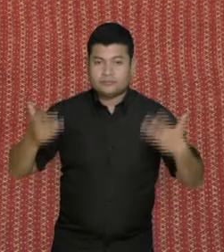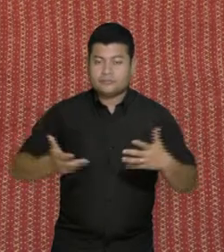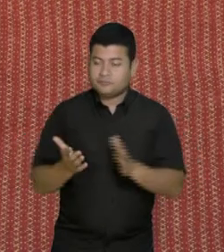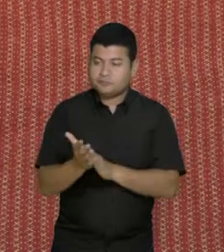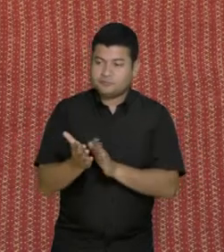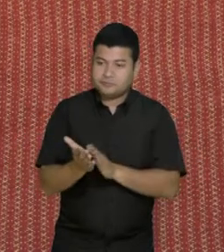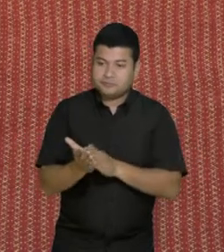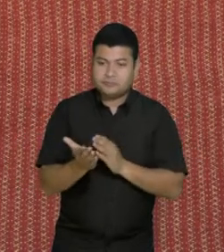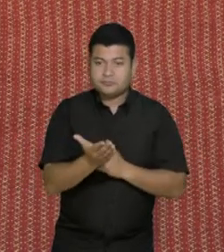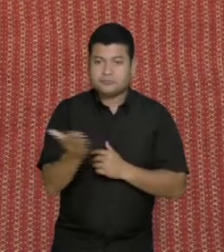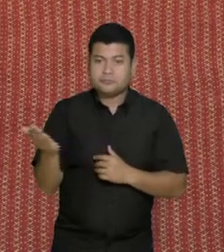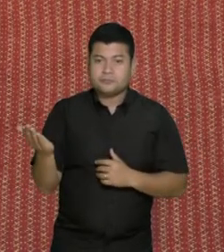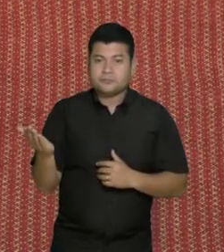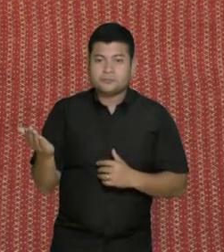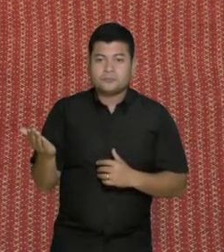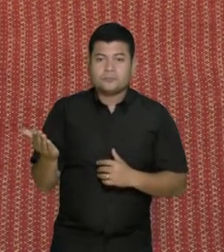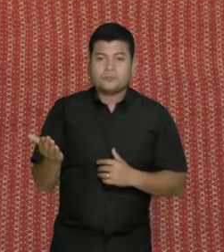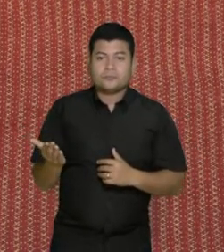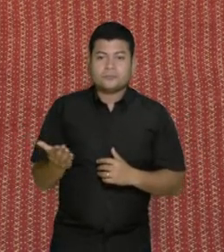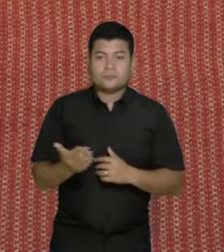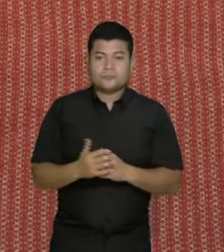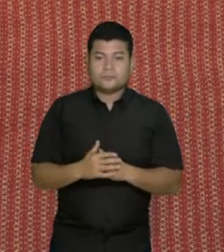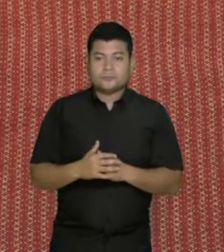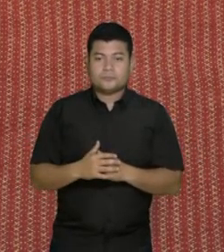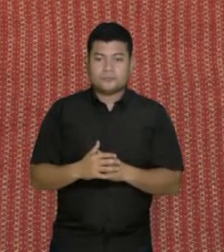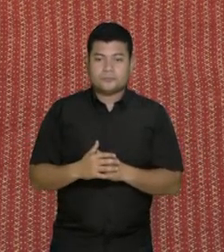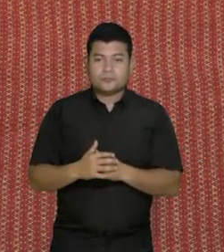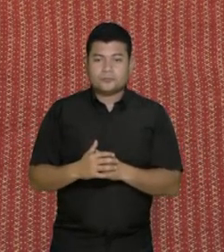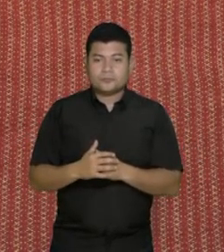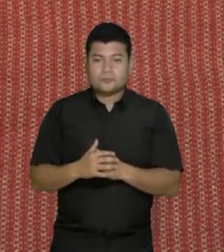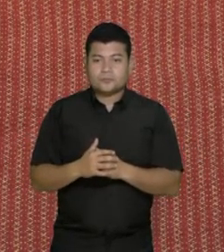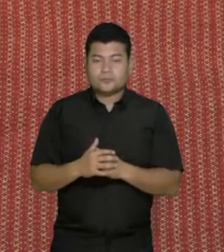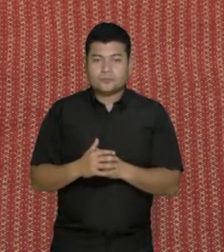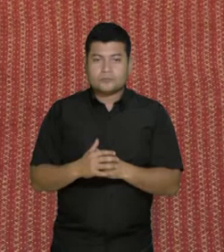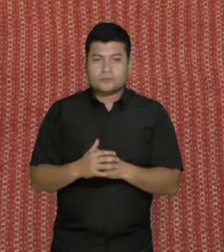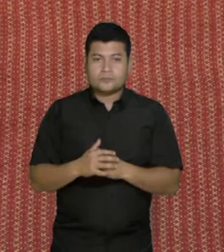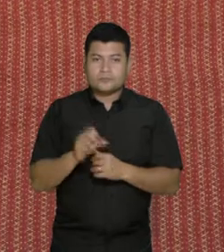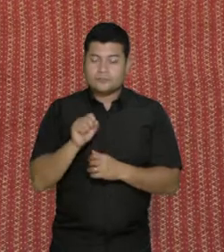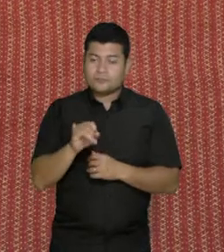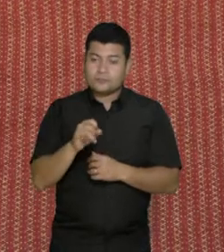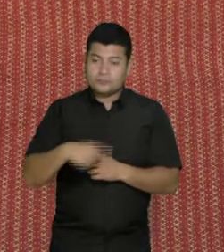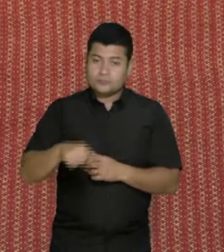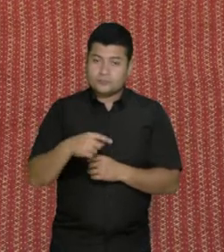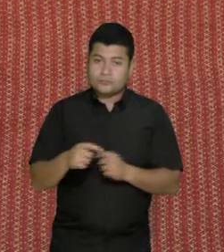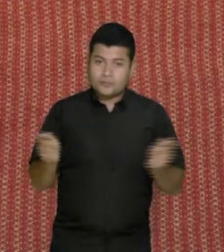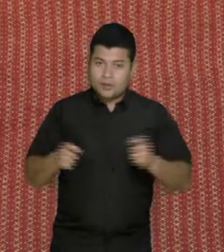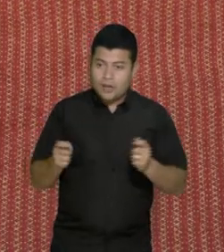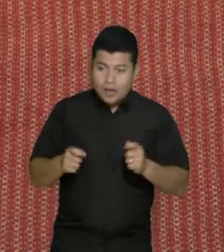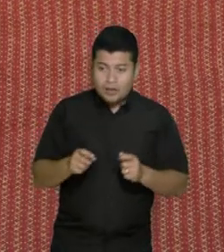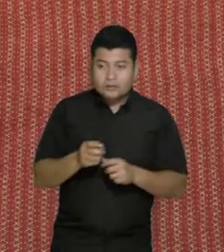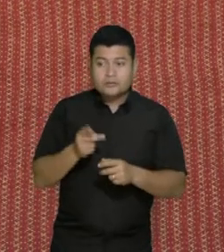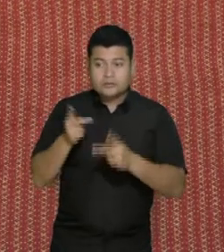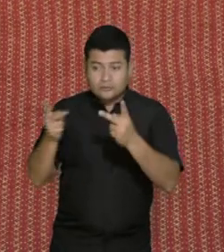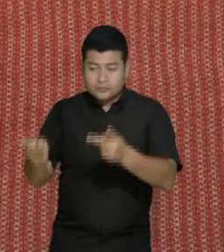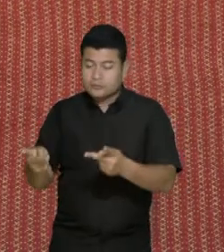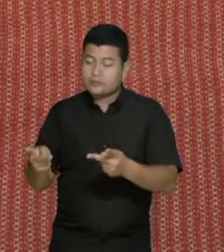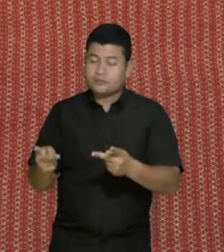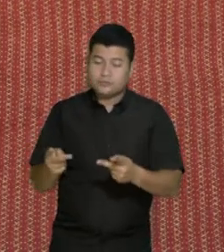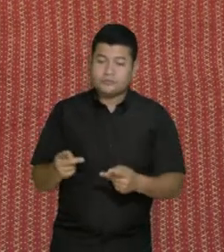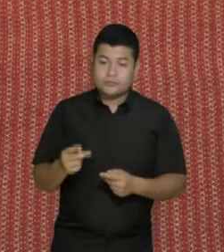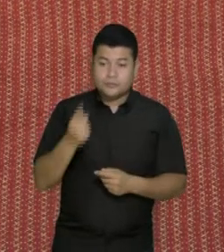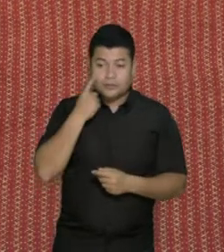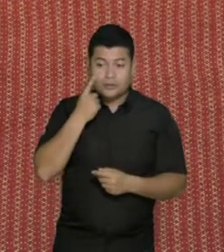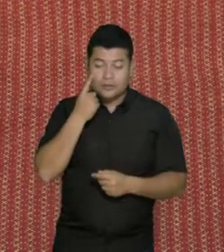vocês, pela bonita apresentação também. E, claro, se a gente puder, vamos dar uma volta lá visitar, e estar